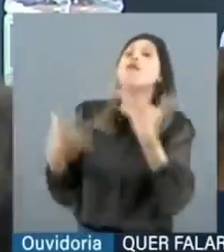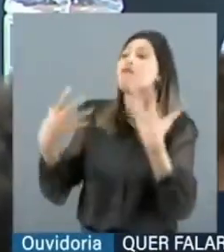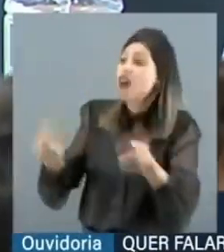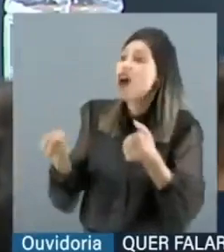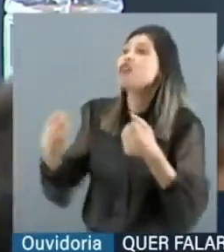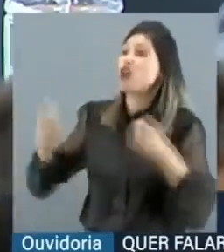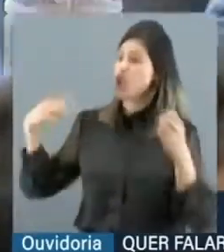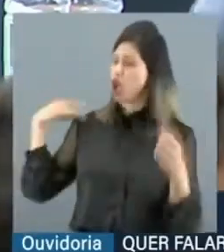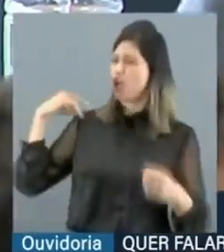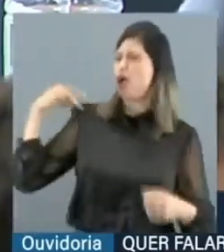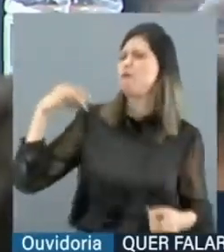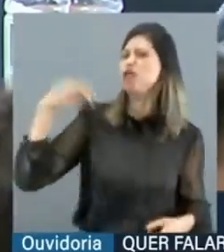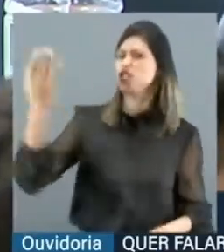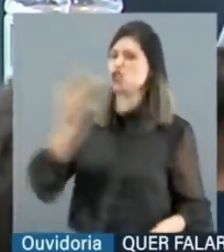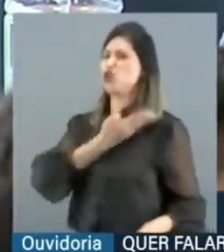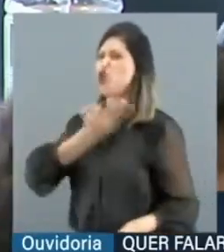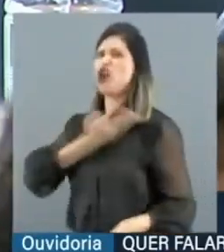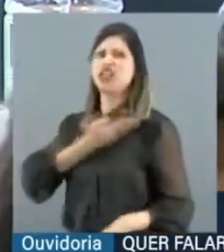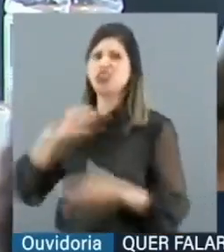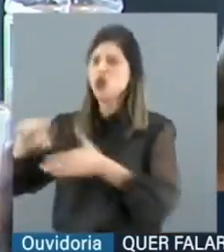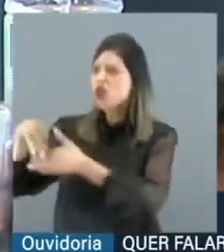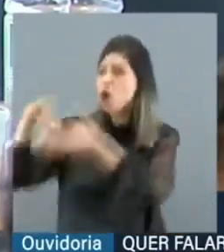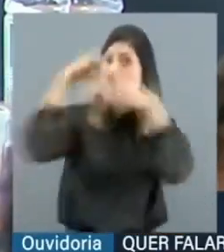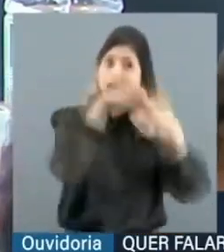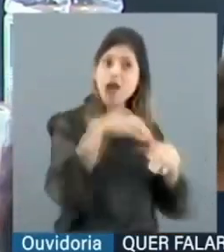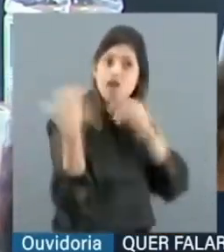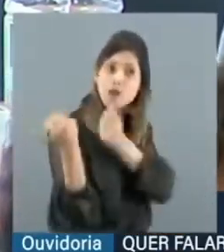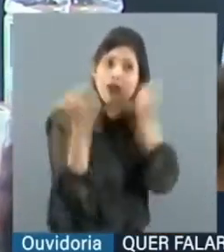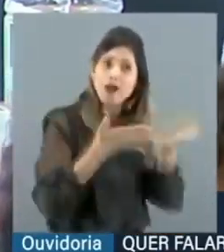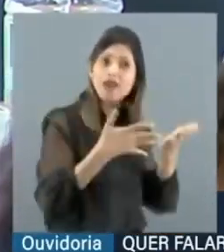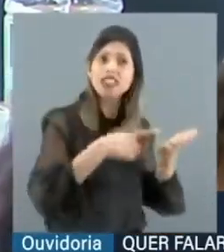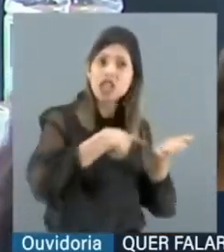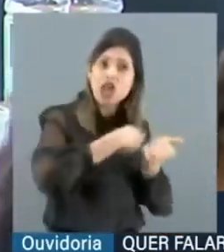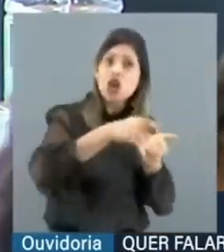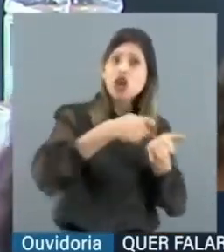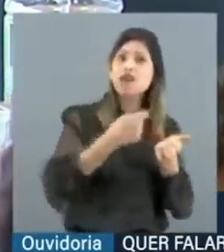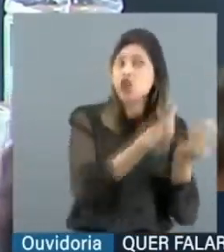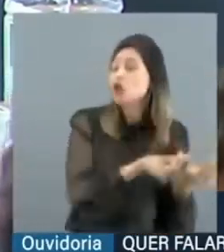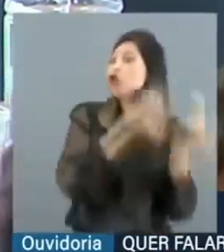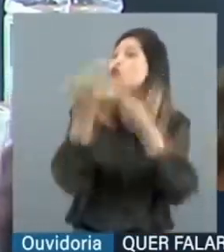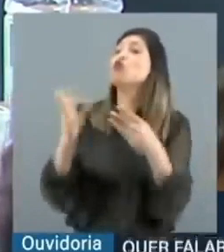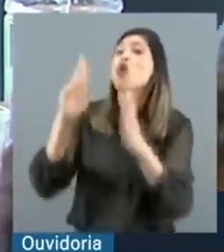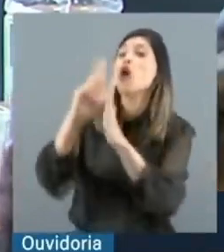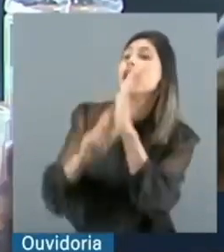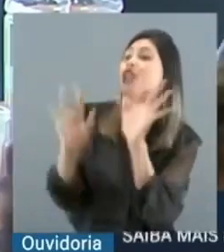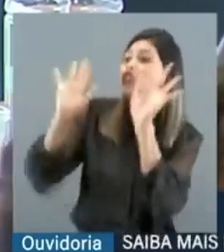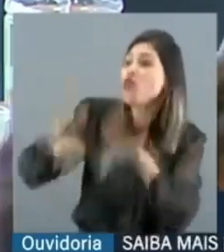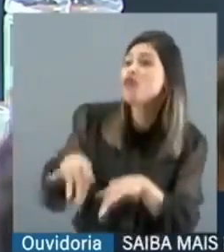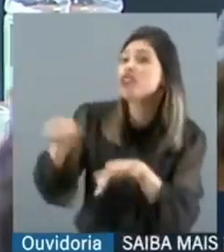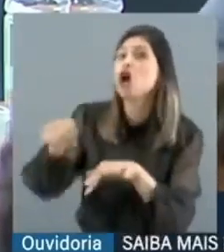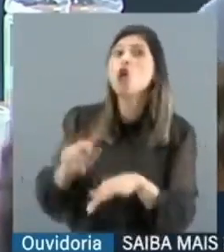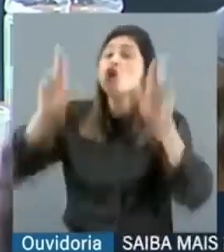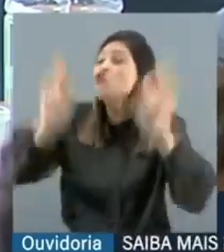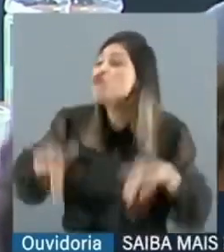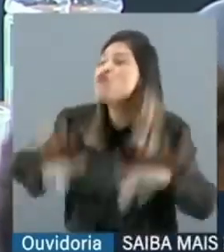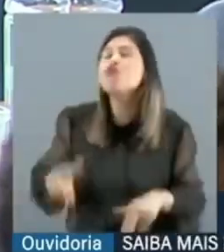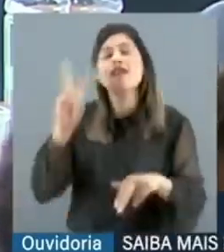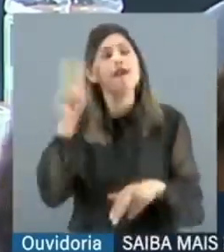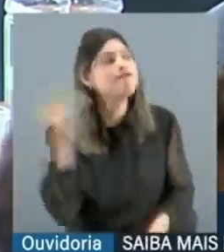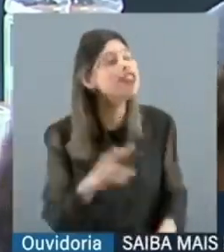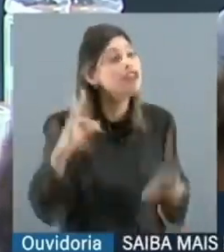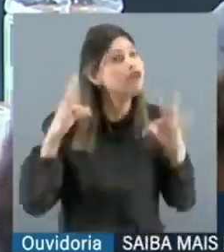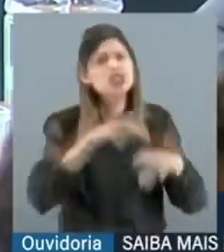de coração de vocês, que eu levo para ele para poder patrocinar. E eu trago no último dia do relatório final, entrego para cada um. Que eu nunca vi tanto amor para o